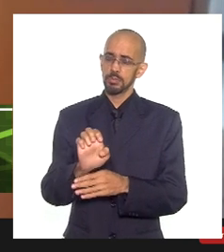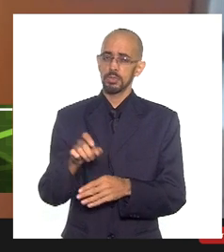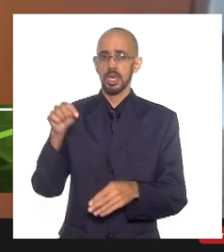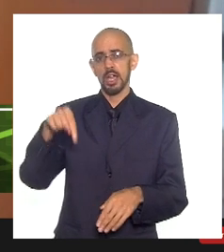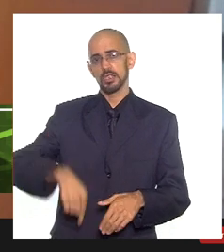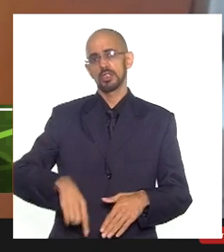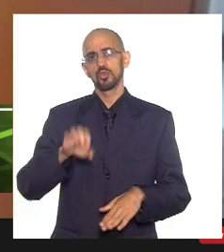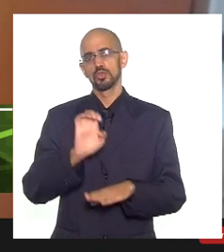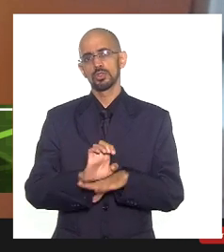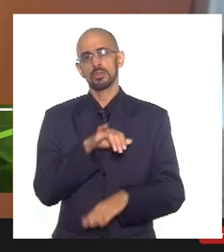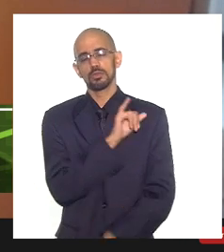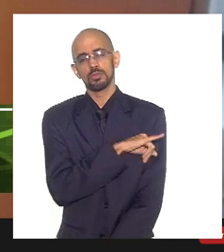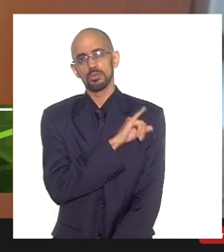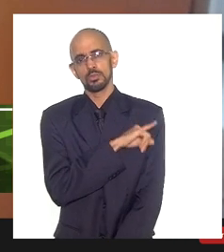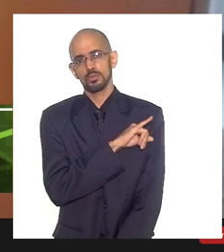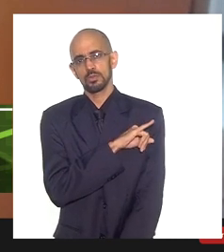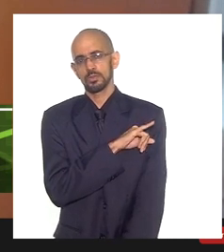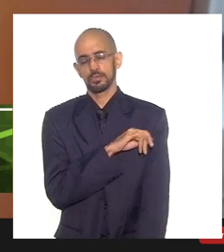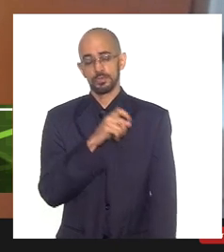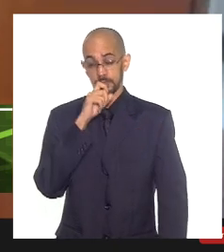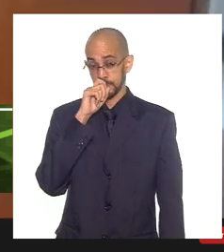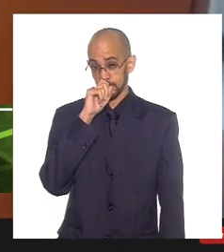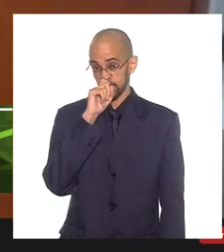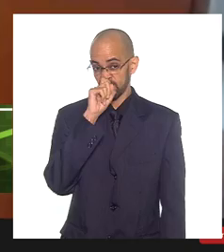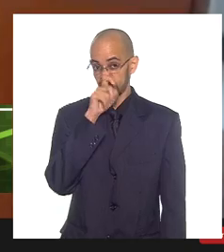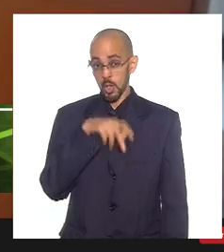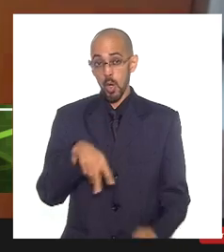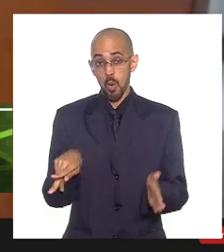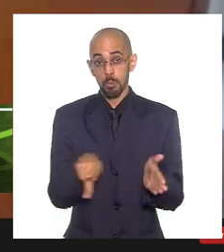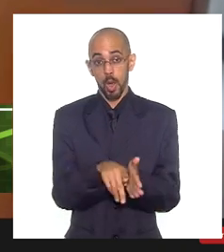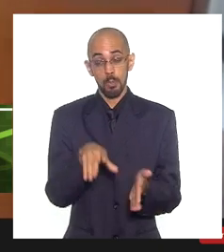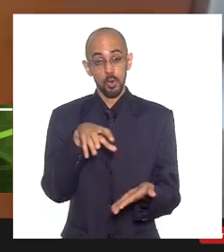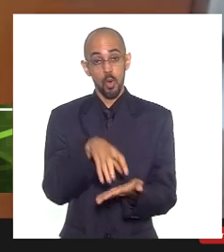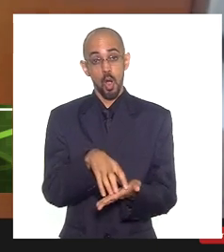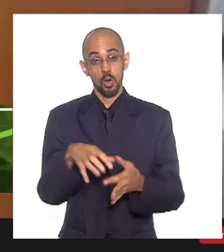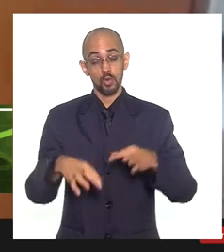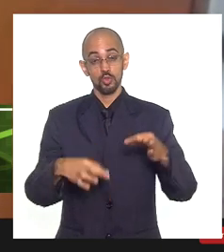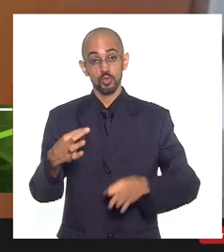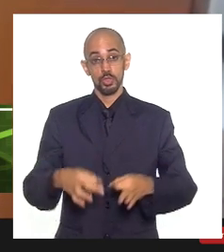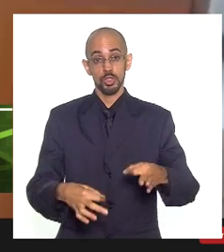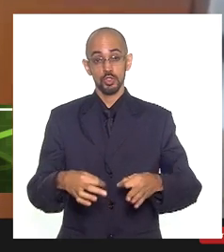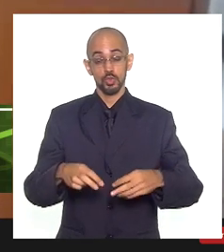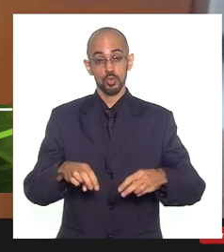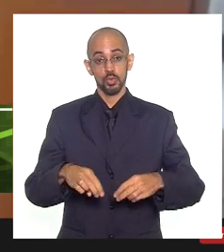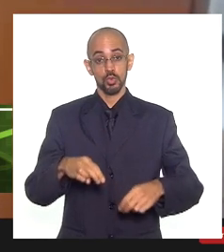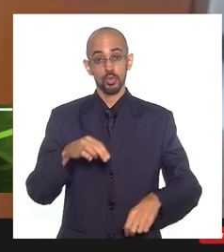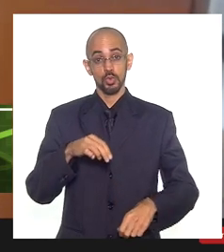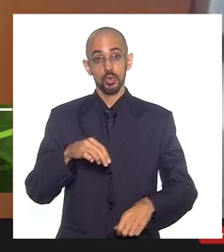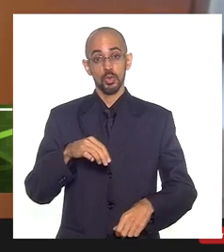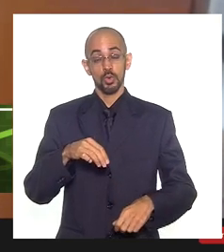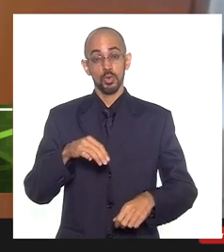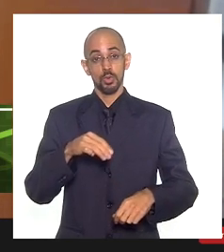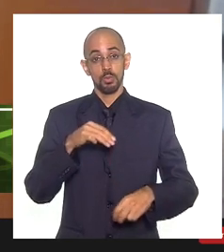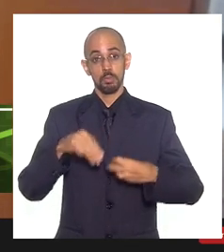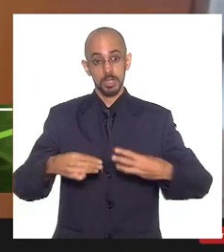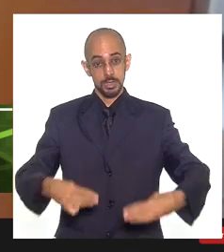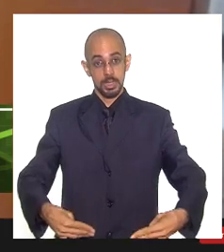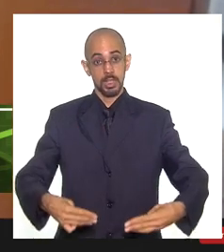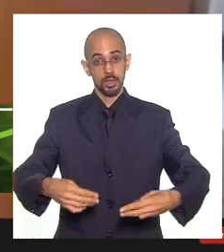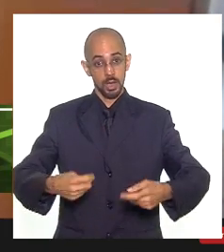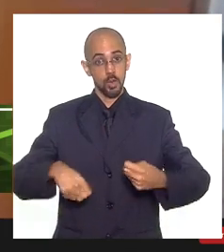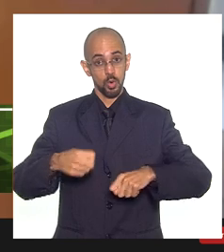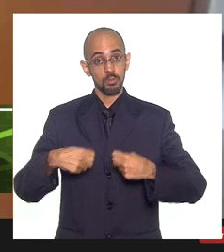dizer é o próprio órgão jurídico do ministério da economia tem